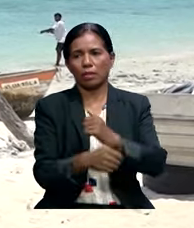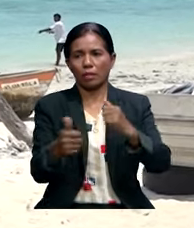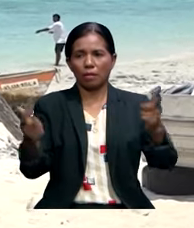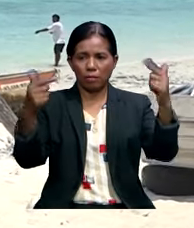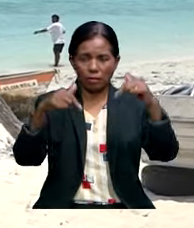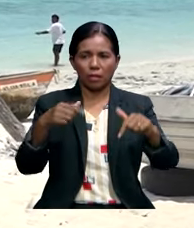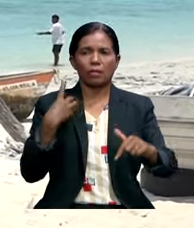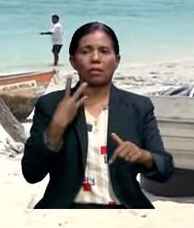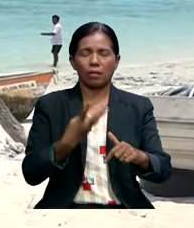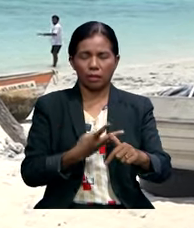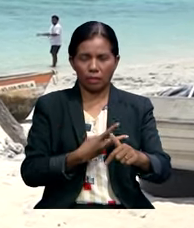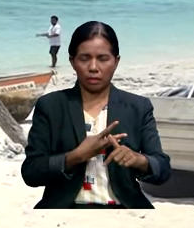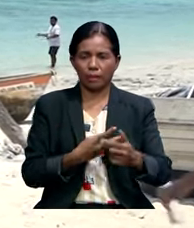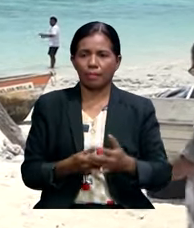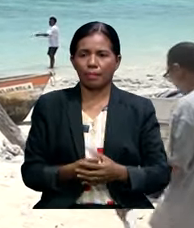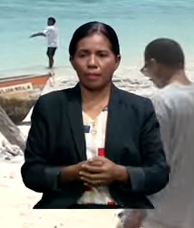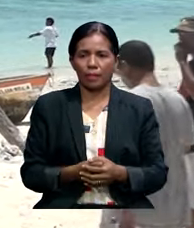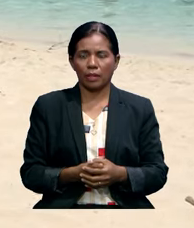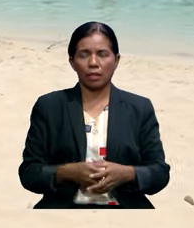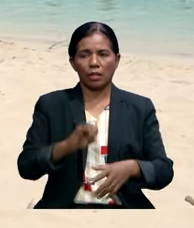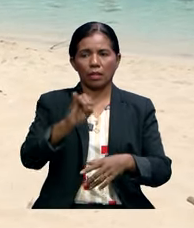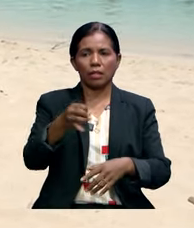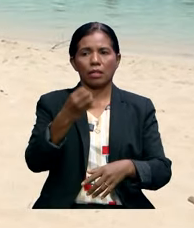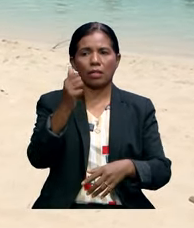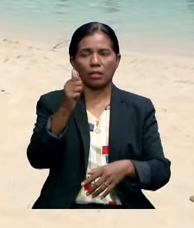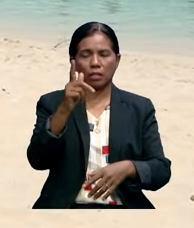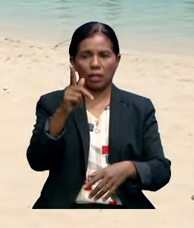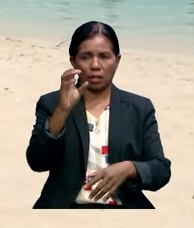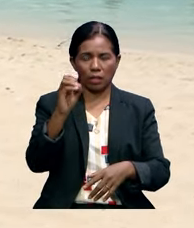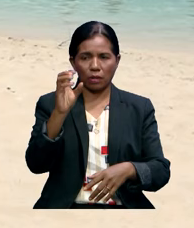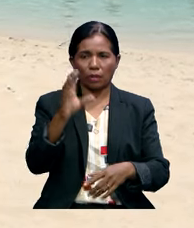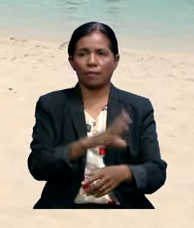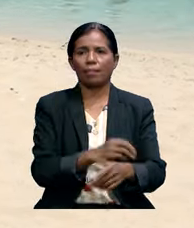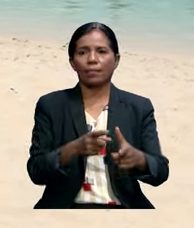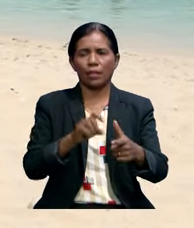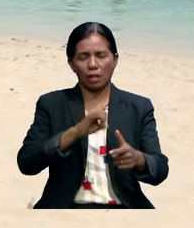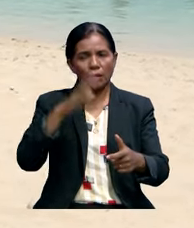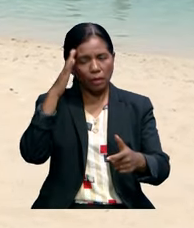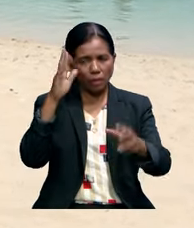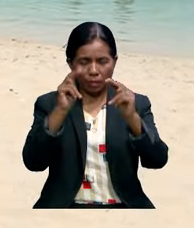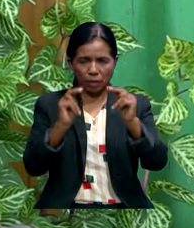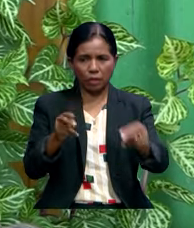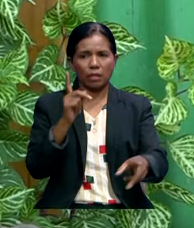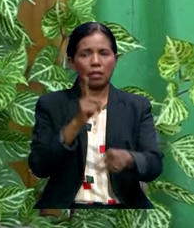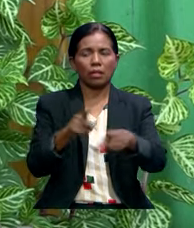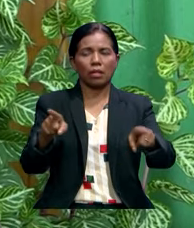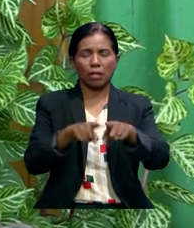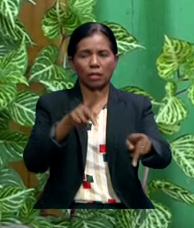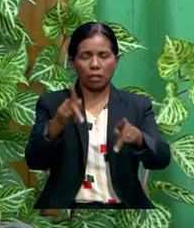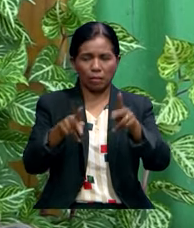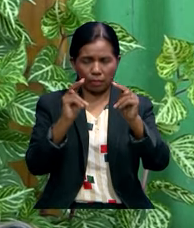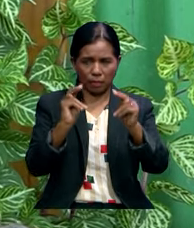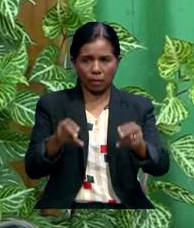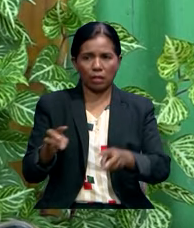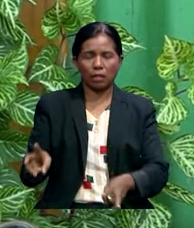be praia jacone o be valu seren. Hanu ene presija liu, nudar komunidade presija liu,